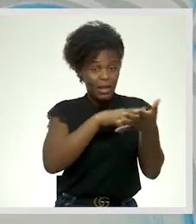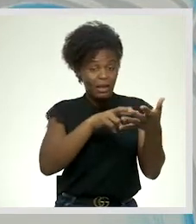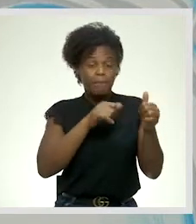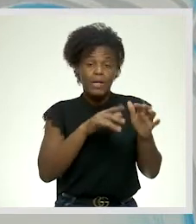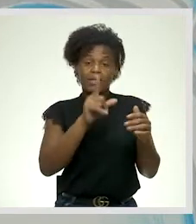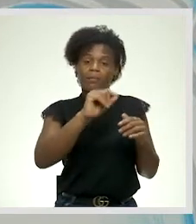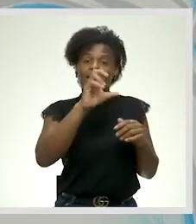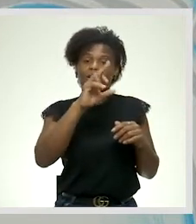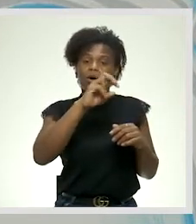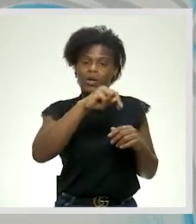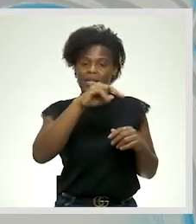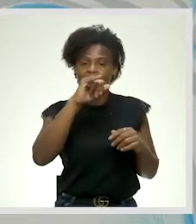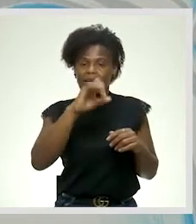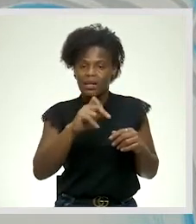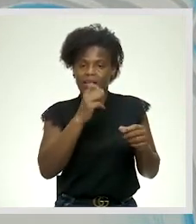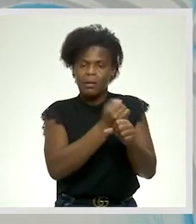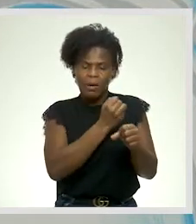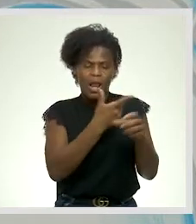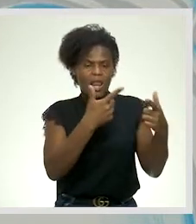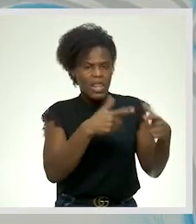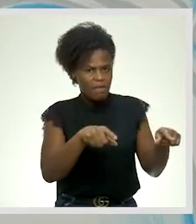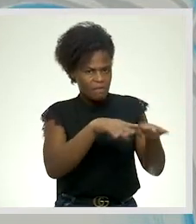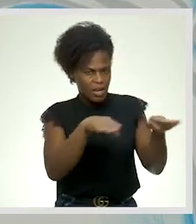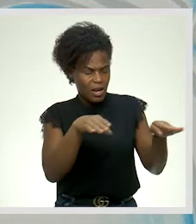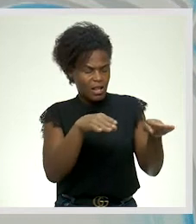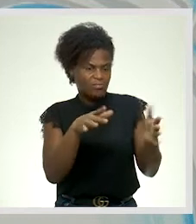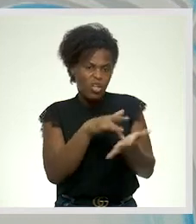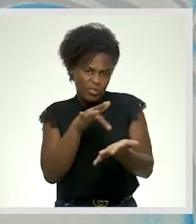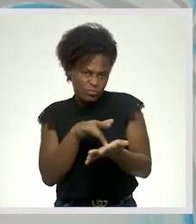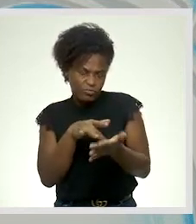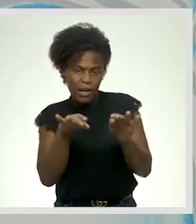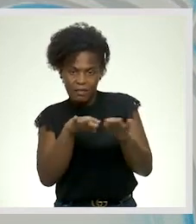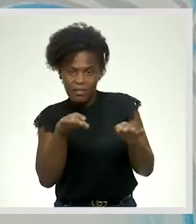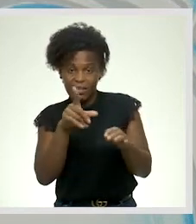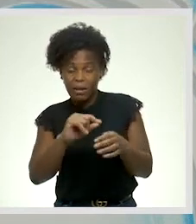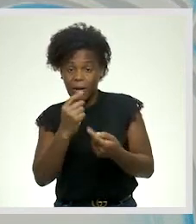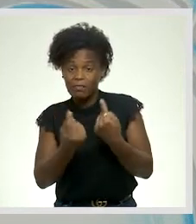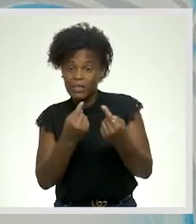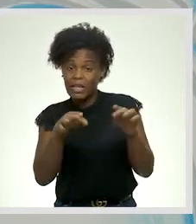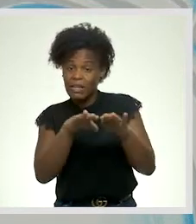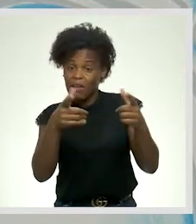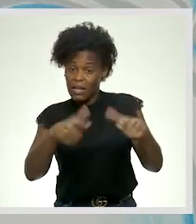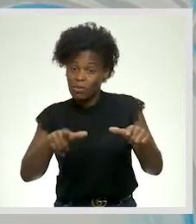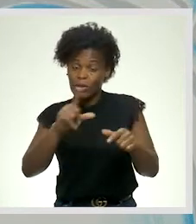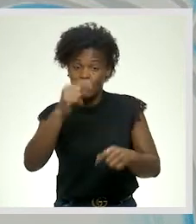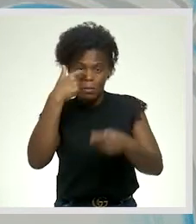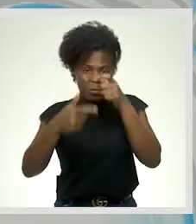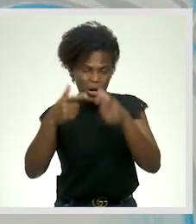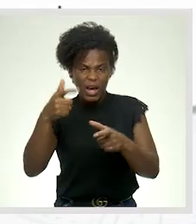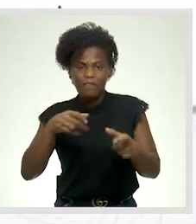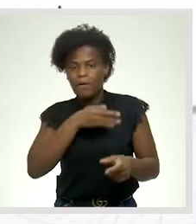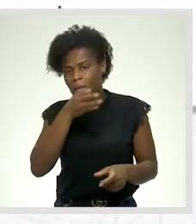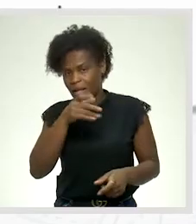pouquinho com o nível de língua literário e algumas vezes até nível de língua também popular e